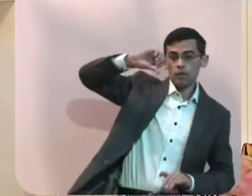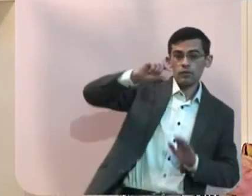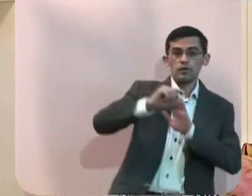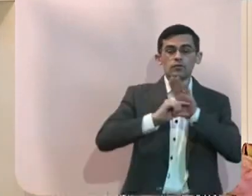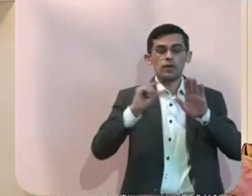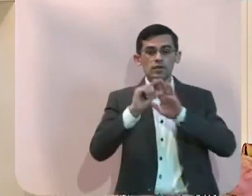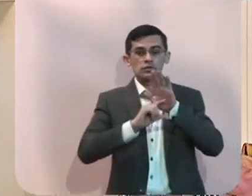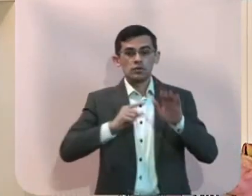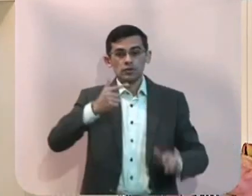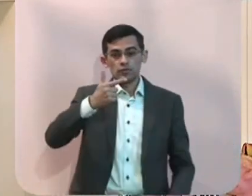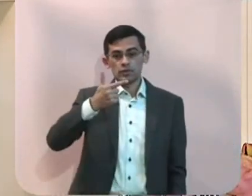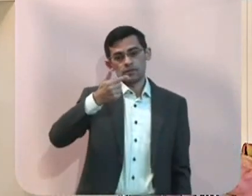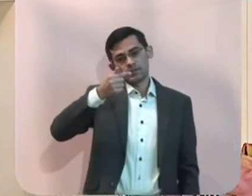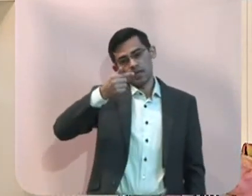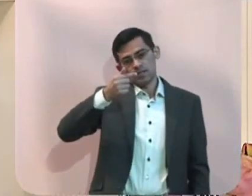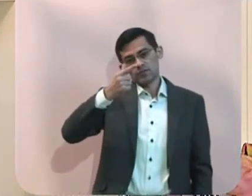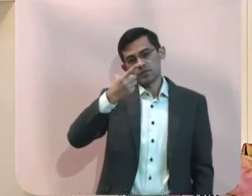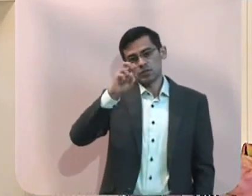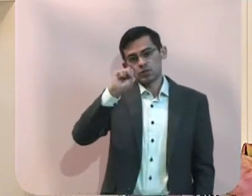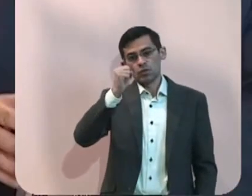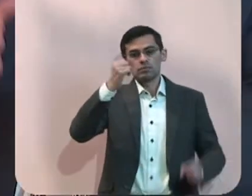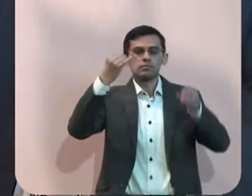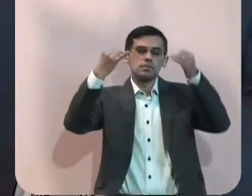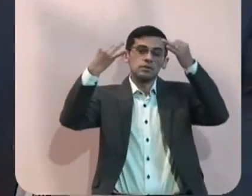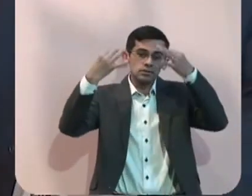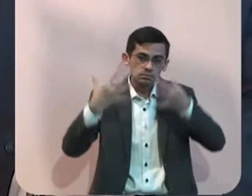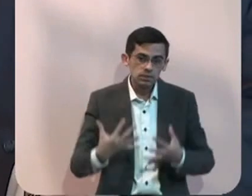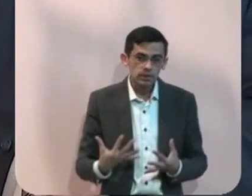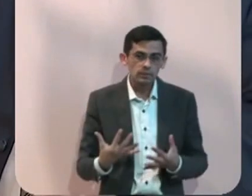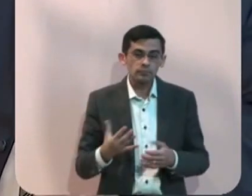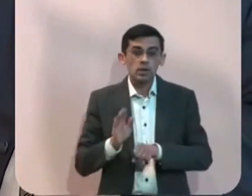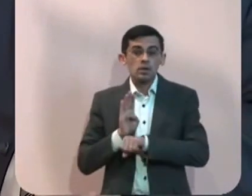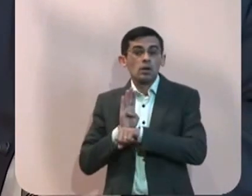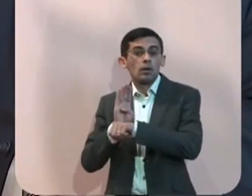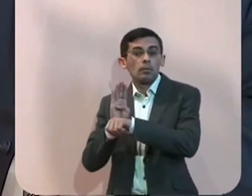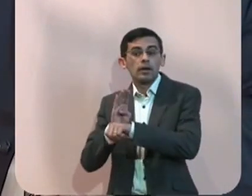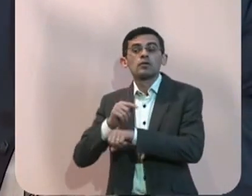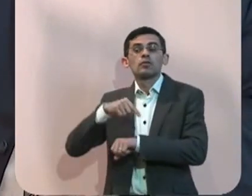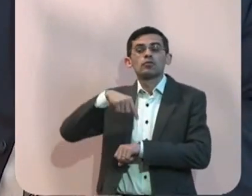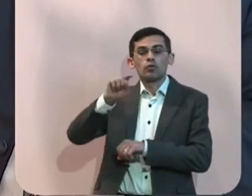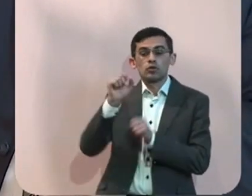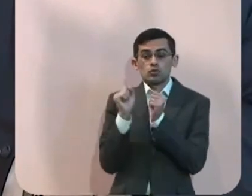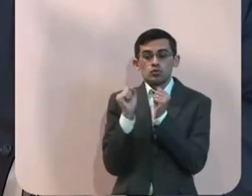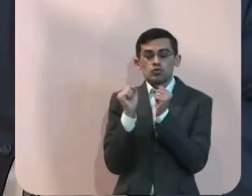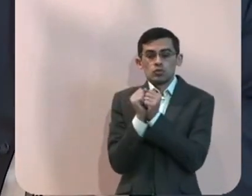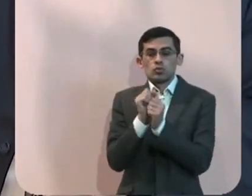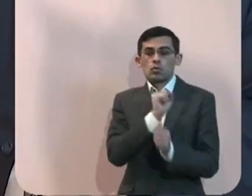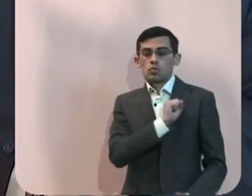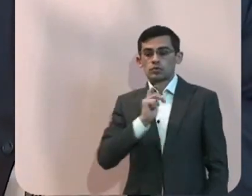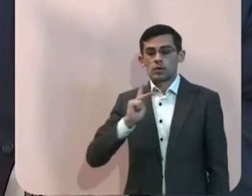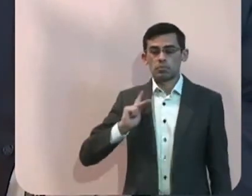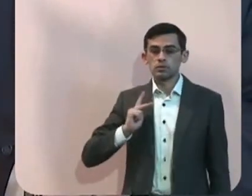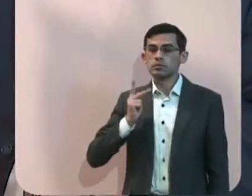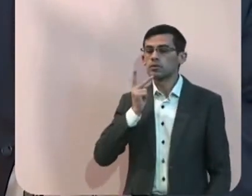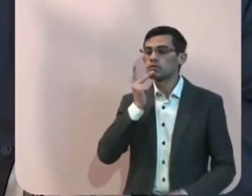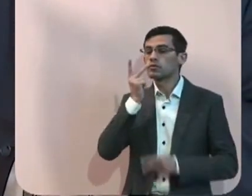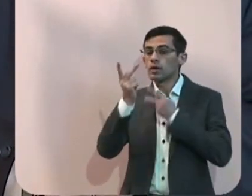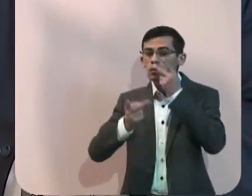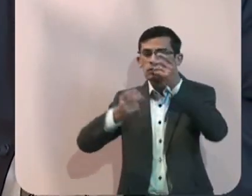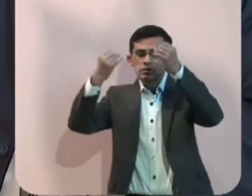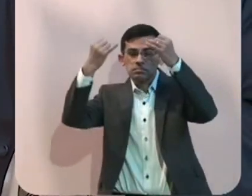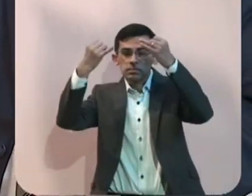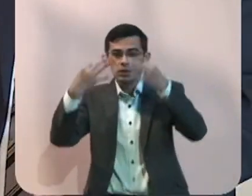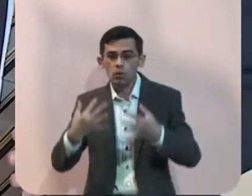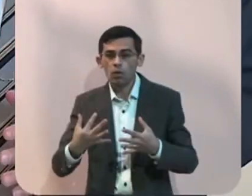26, 27 e 28 diz assim: e então Barnabé o levou aos apóstolos e lhes contou como no caminho